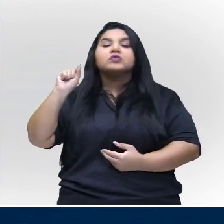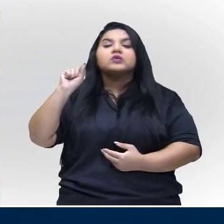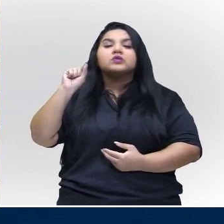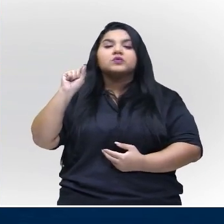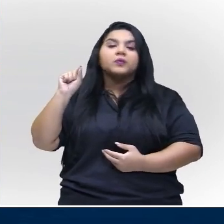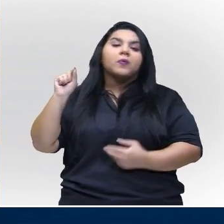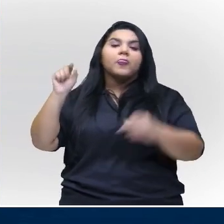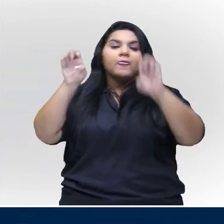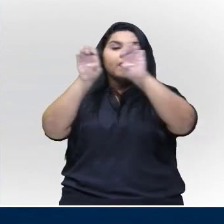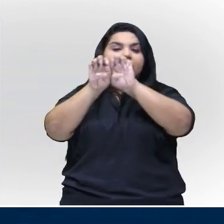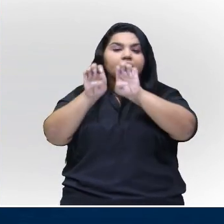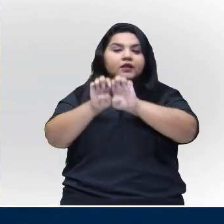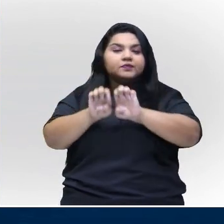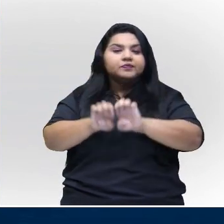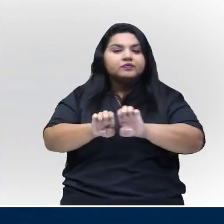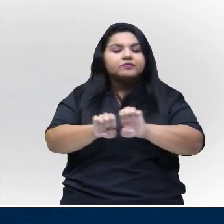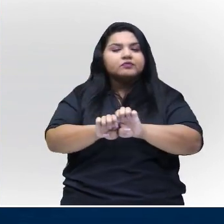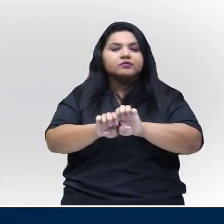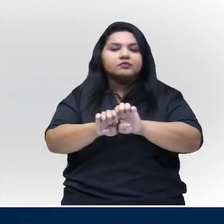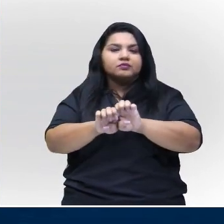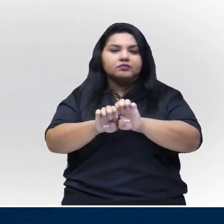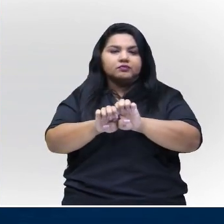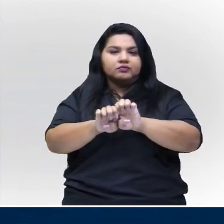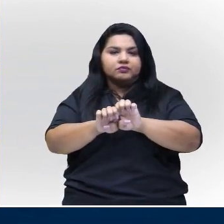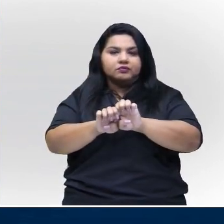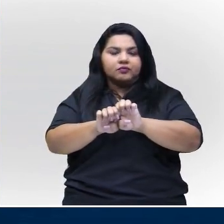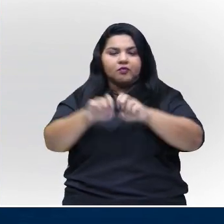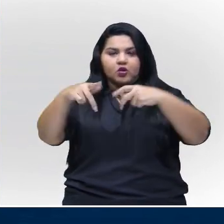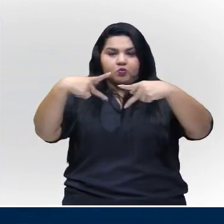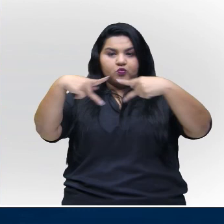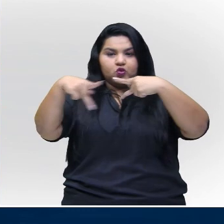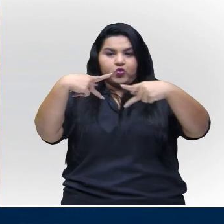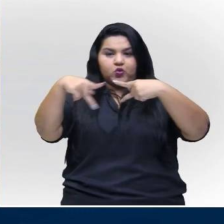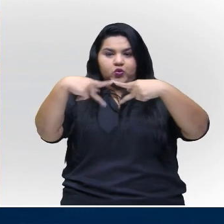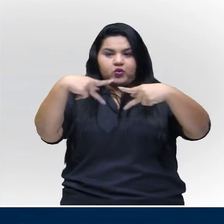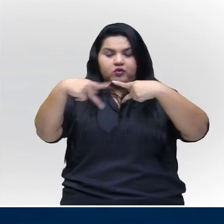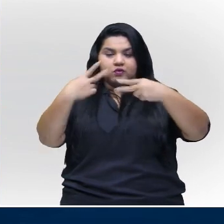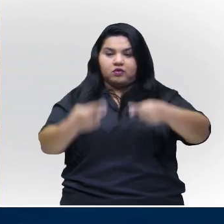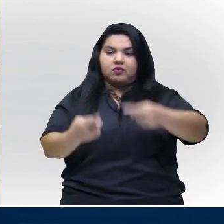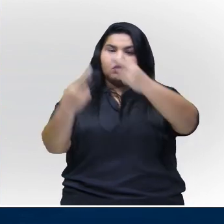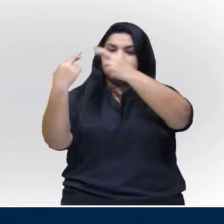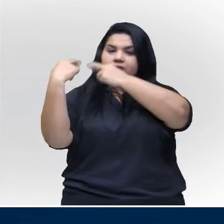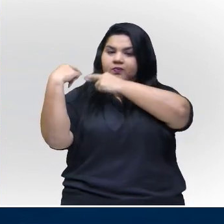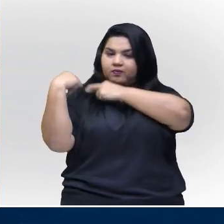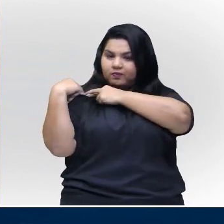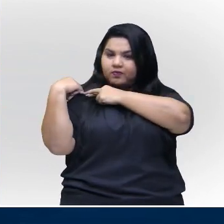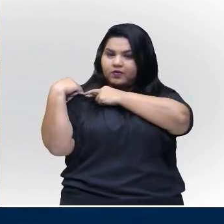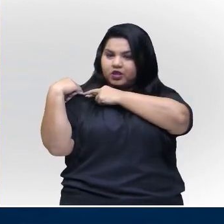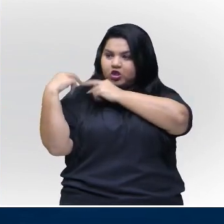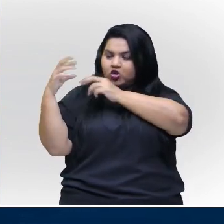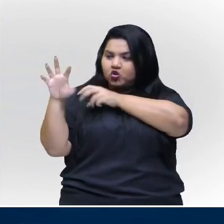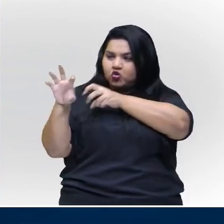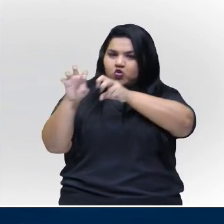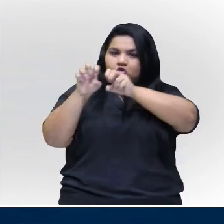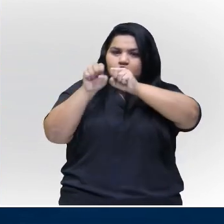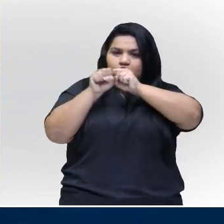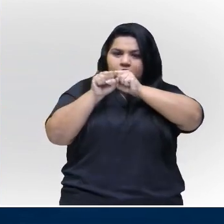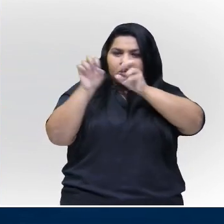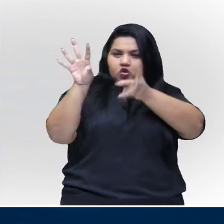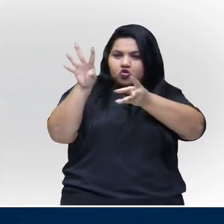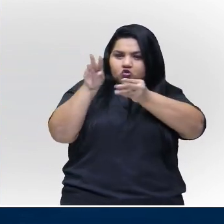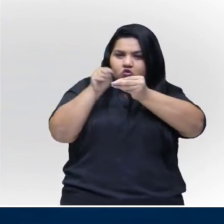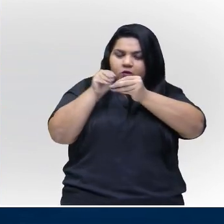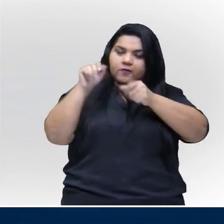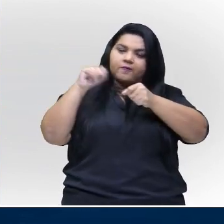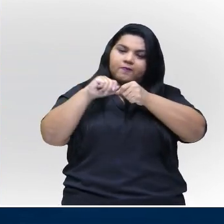de organela de estrutura proteica, né? Porque elas são responsáveis pela síntese de proteína, né? Pela